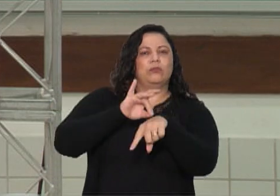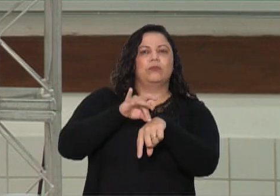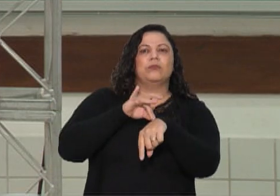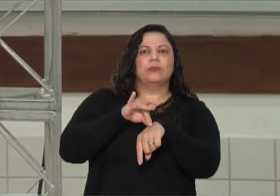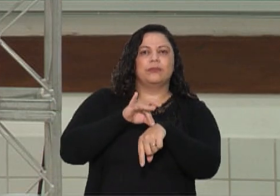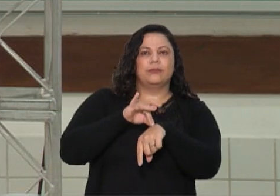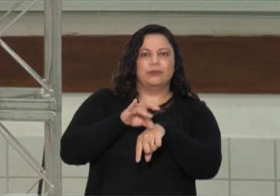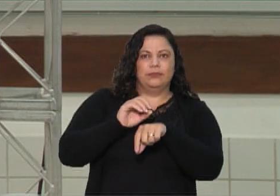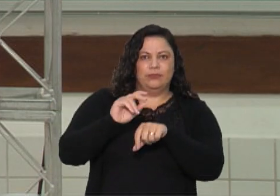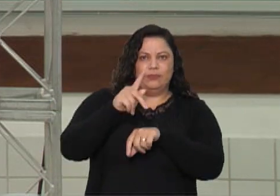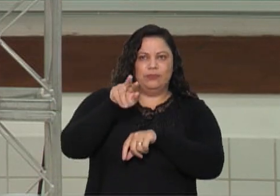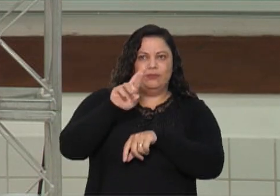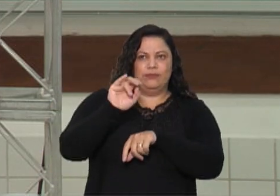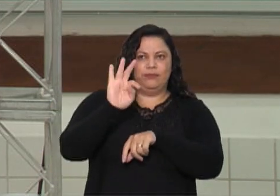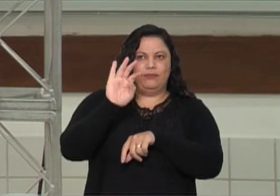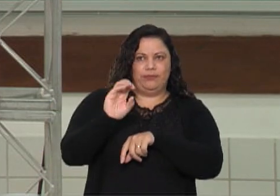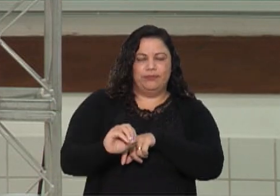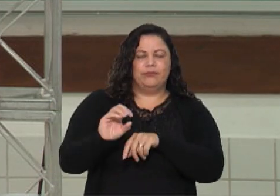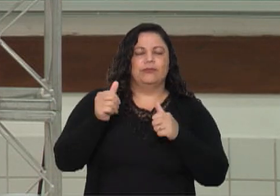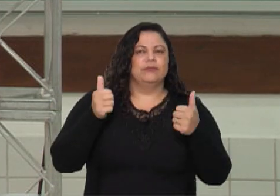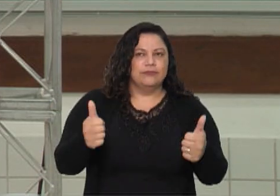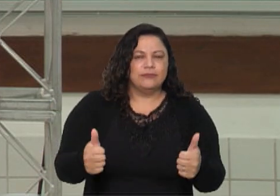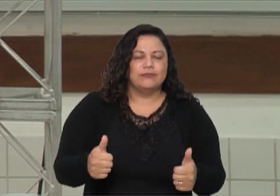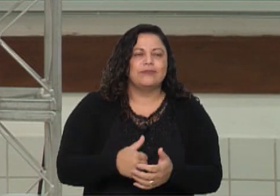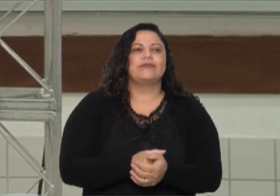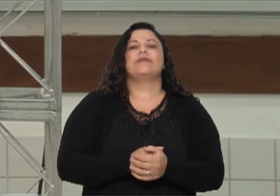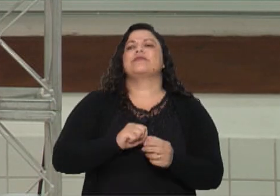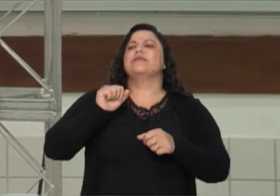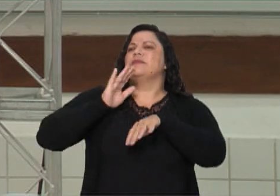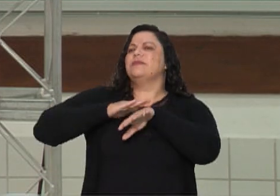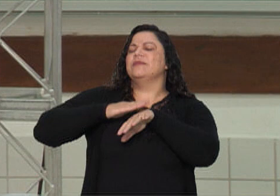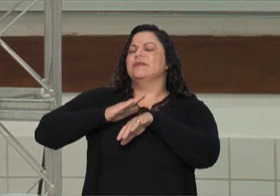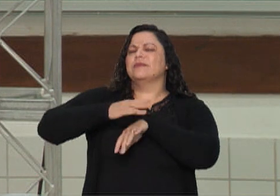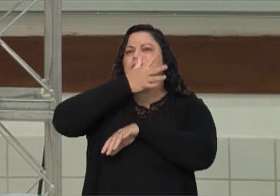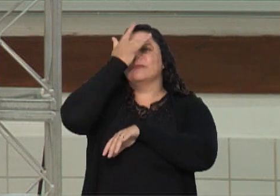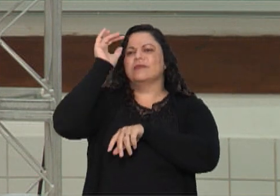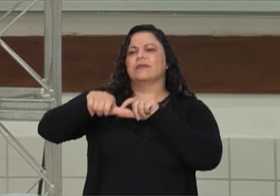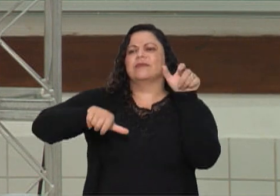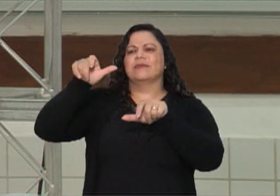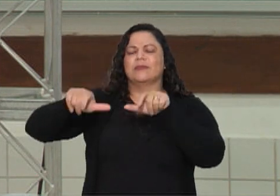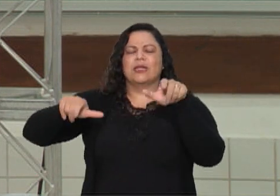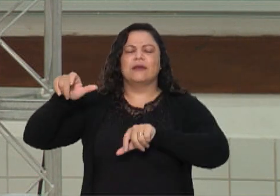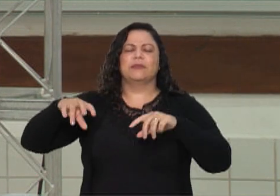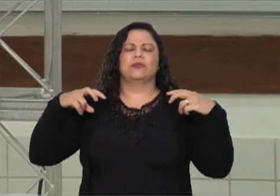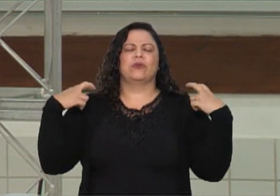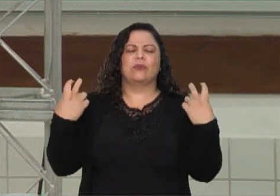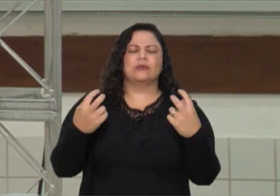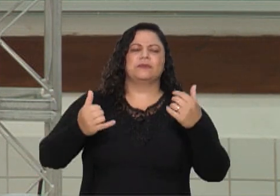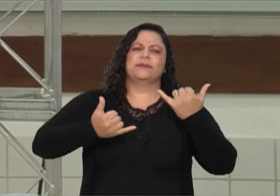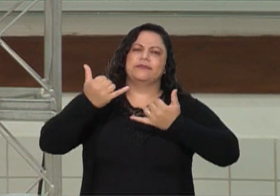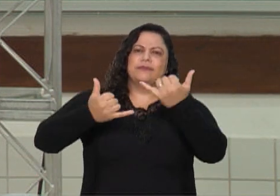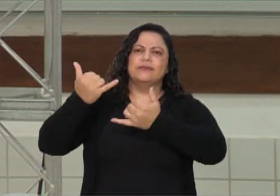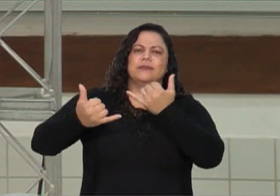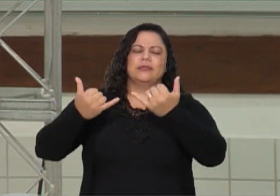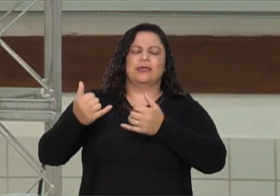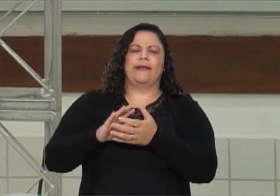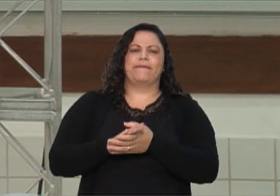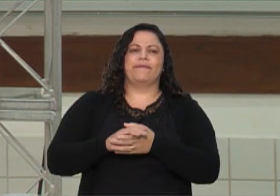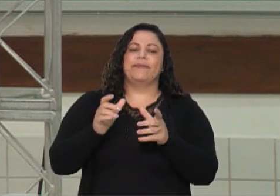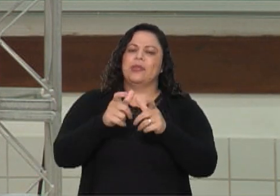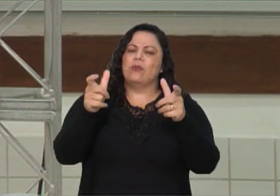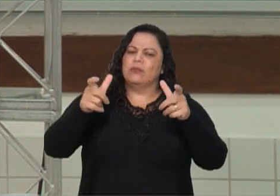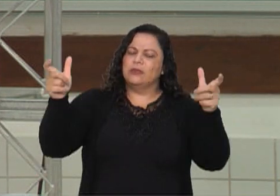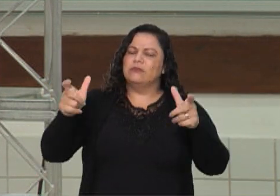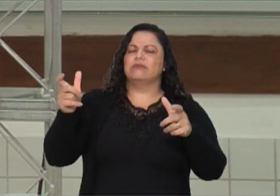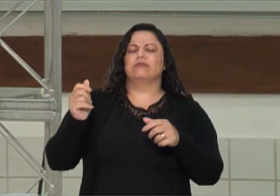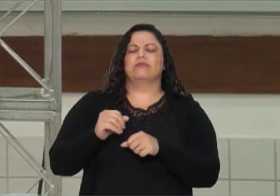você tiver mais pessoas, bastante pessoas para jogar, quando você puder ter vários amigos junto com você, aumenta o número de